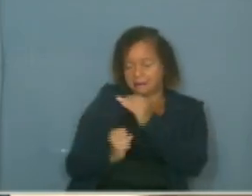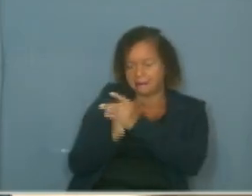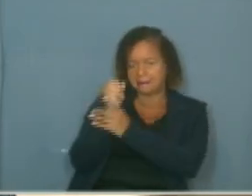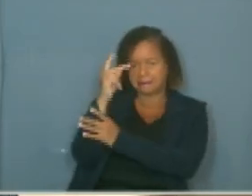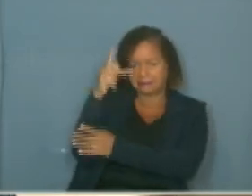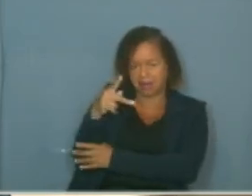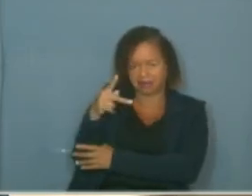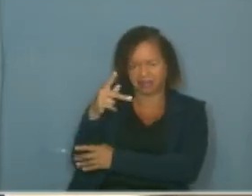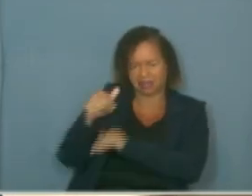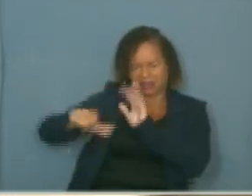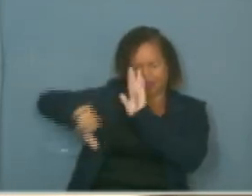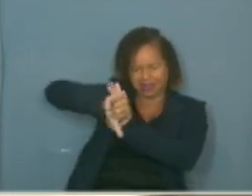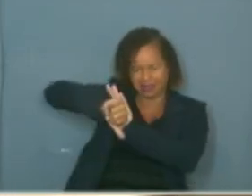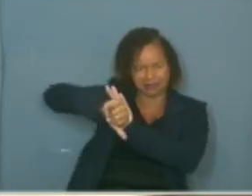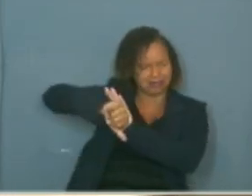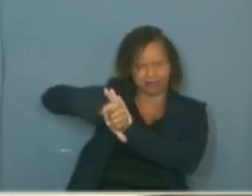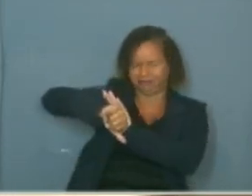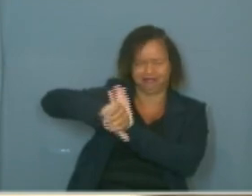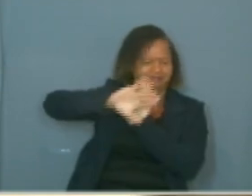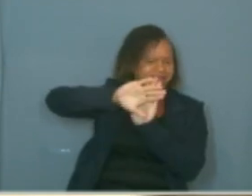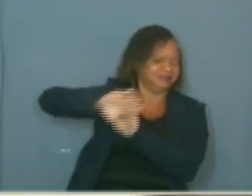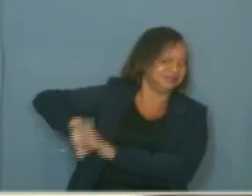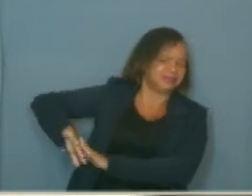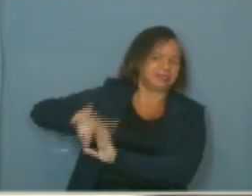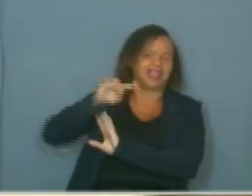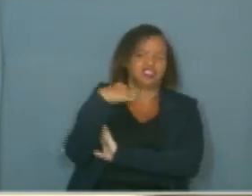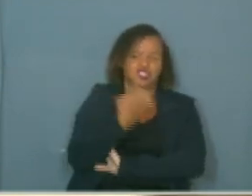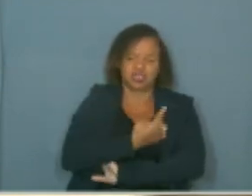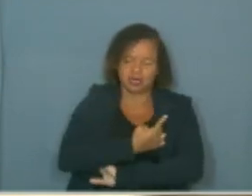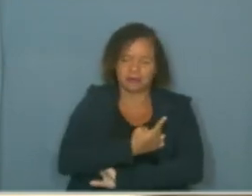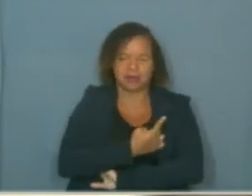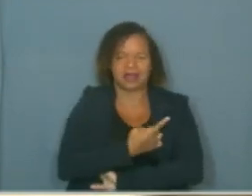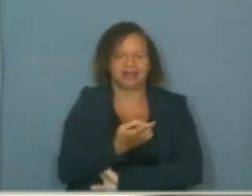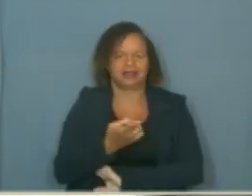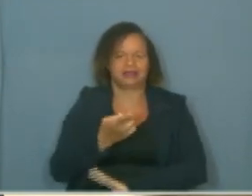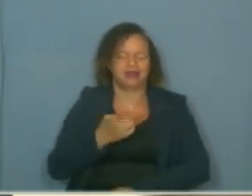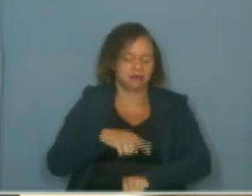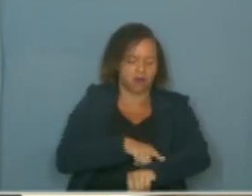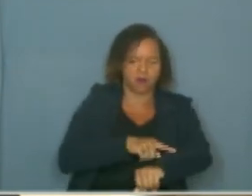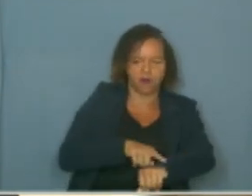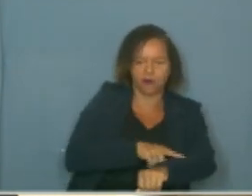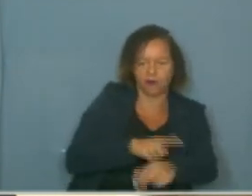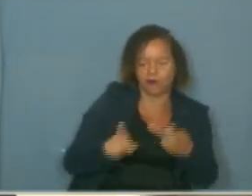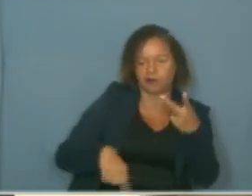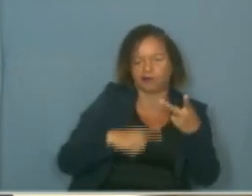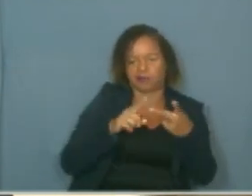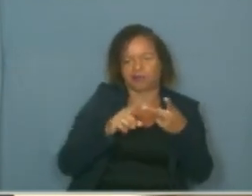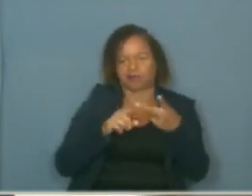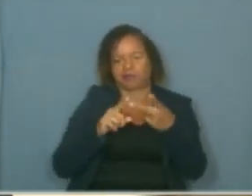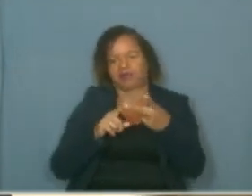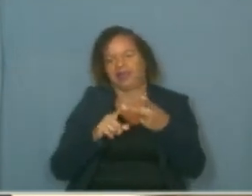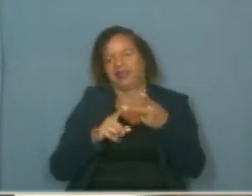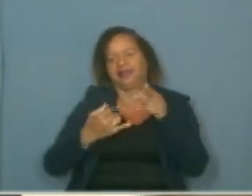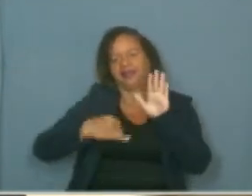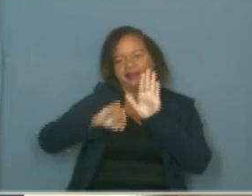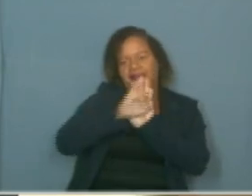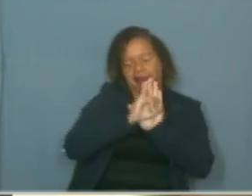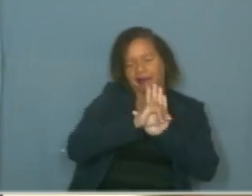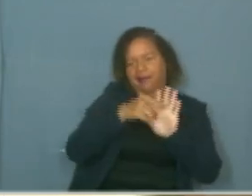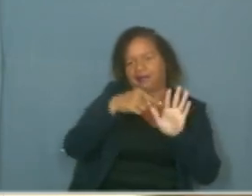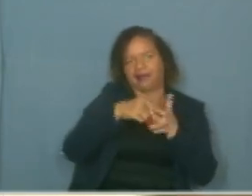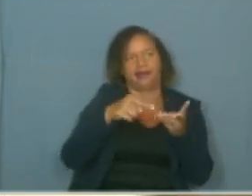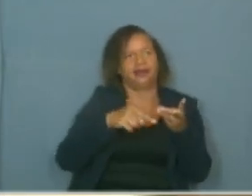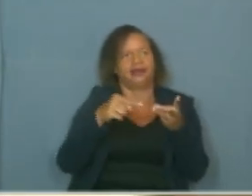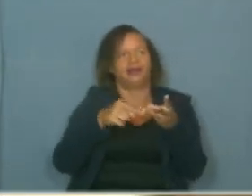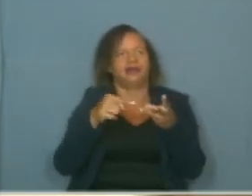seja criminalizada. A gente não pode mais admitir que questões como raça, questões como identidade,